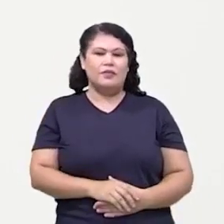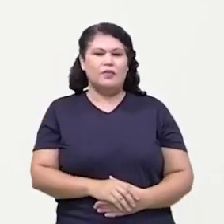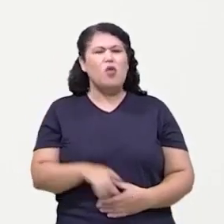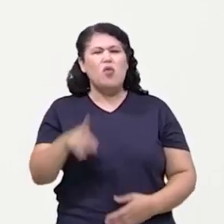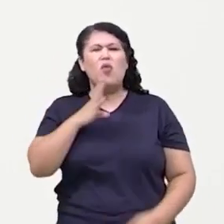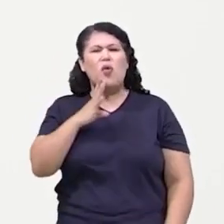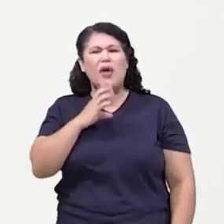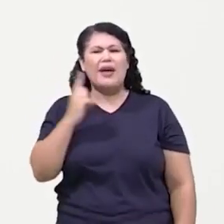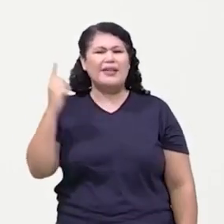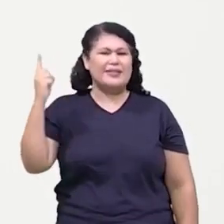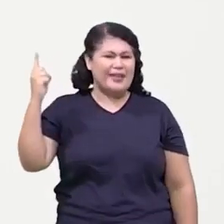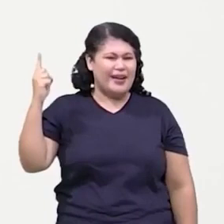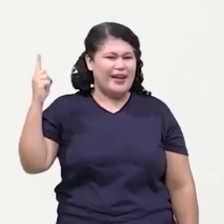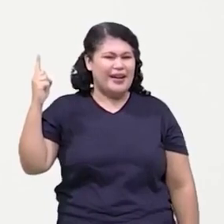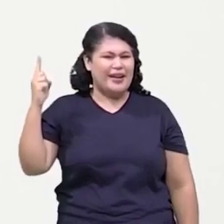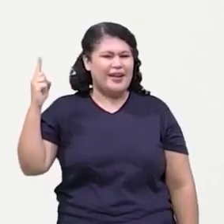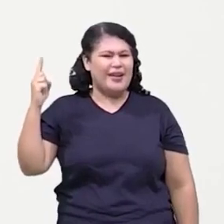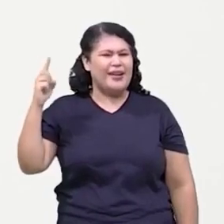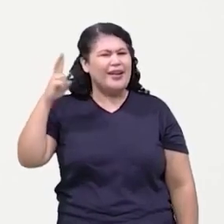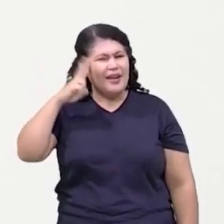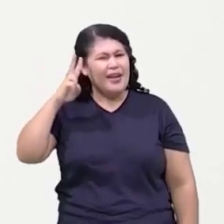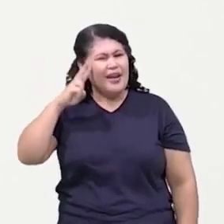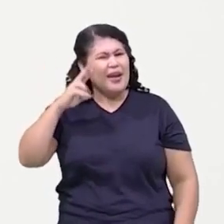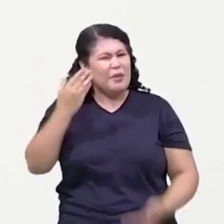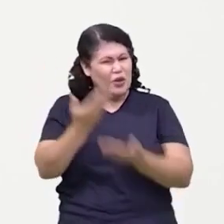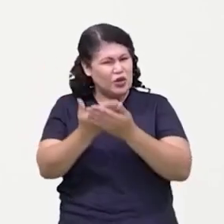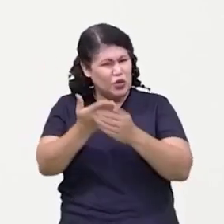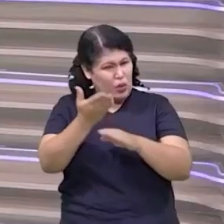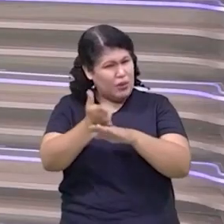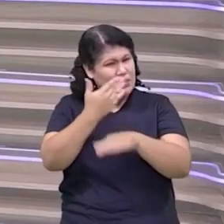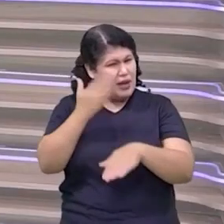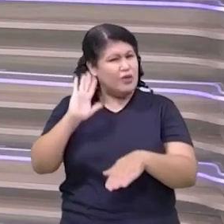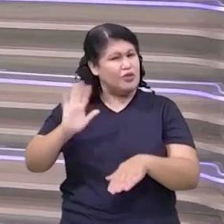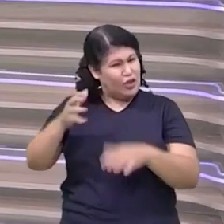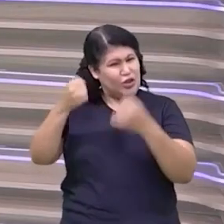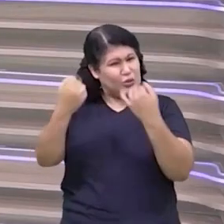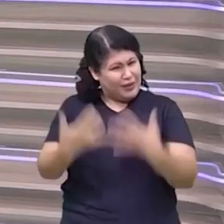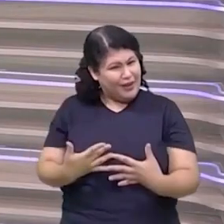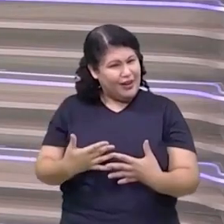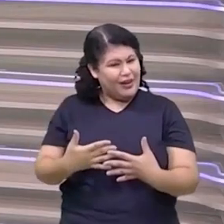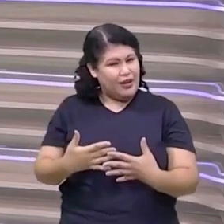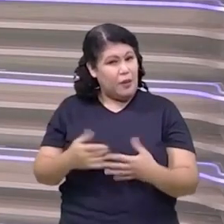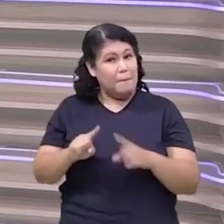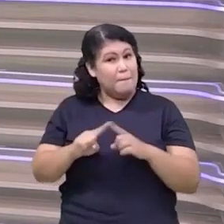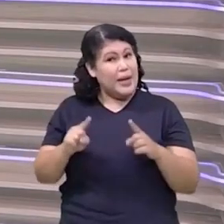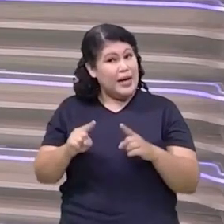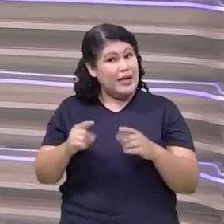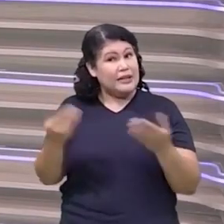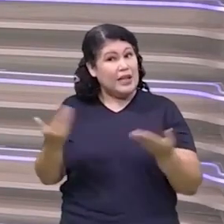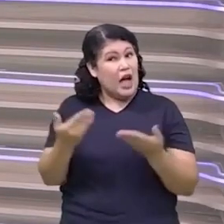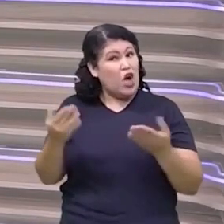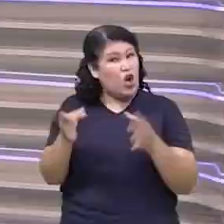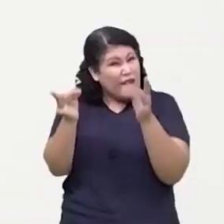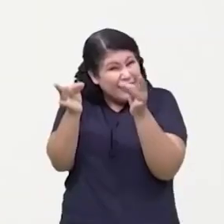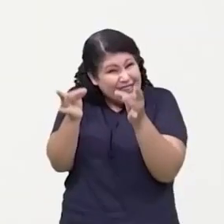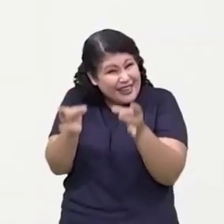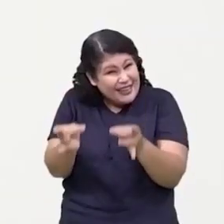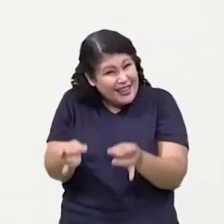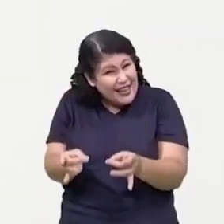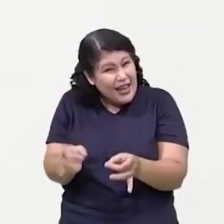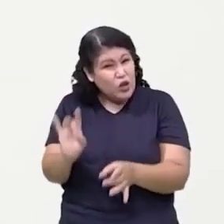Conhece? Reconhece? Lembra que a gente conversou sobre ela na aula passada? Só que foi diferente. Dessa vez a gente vai detalhar